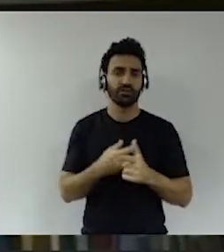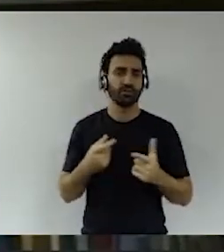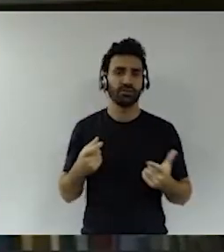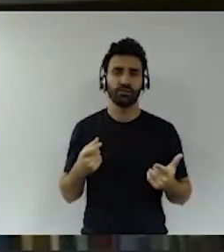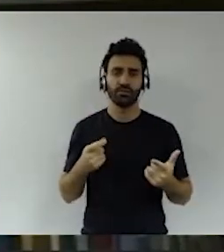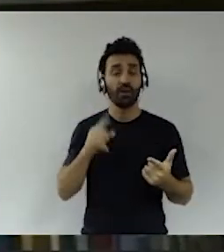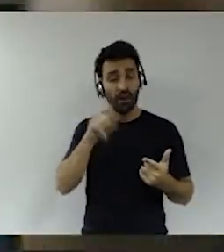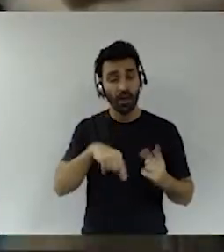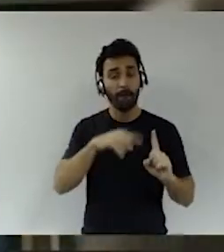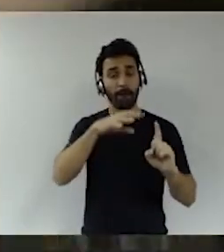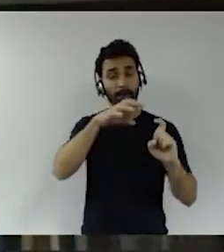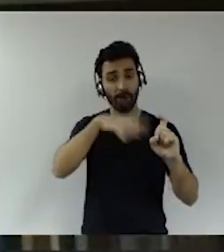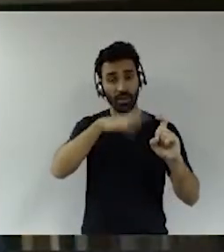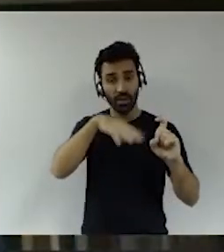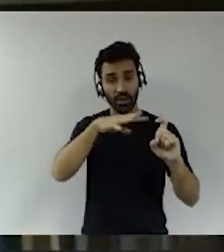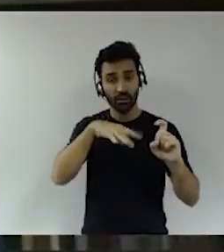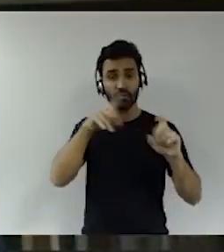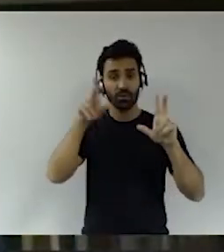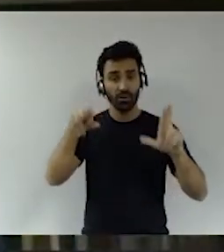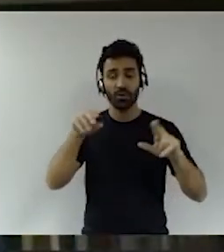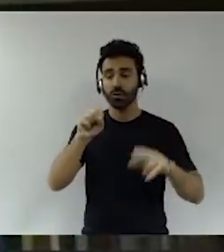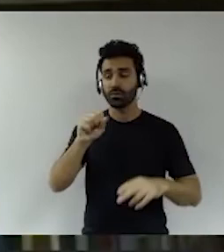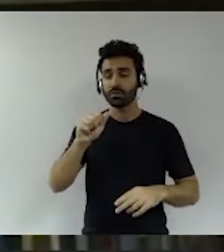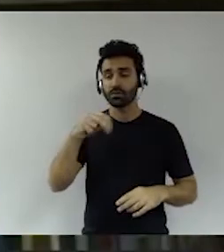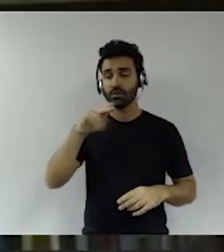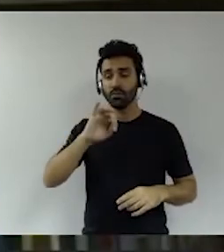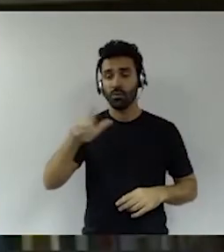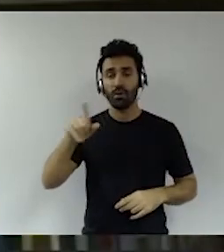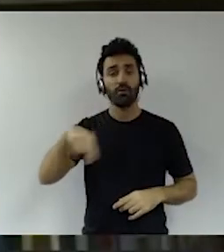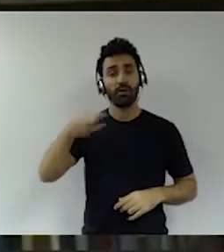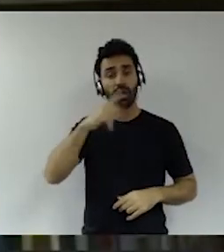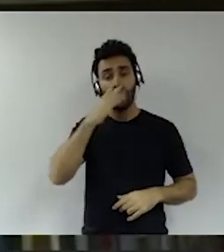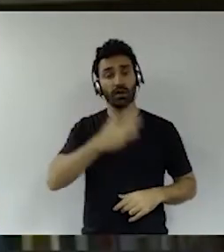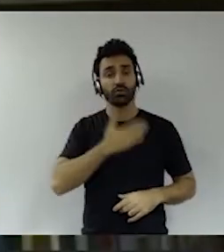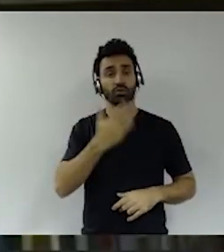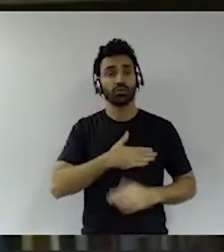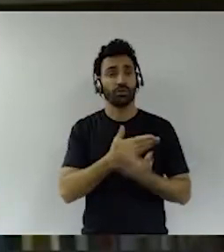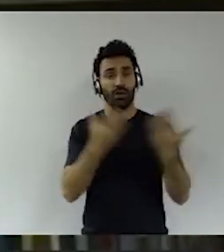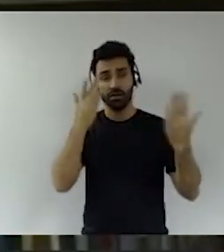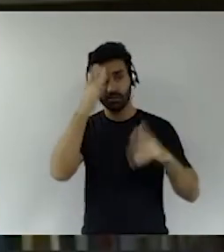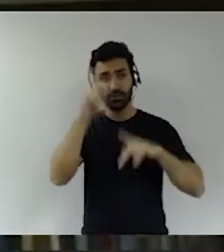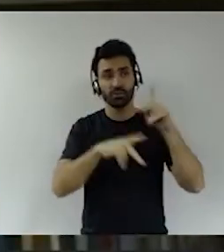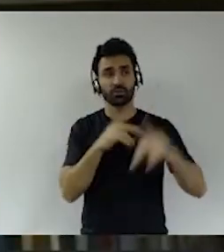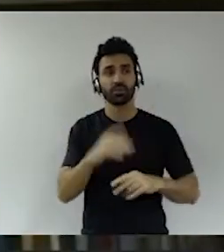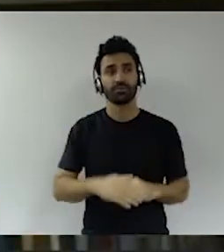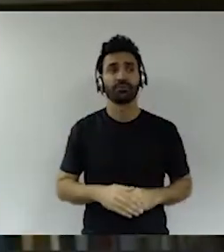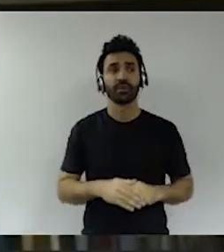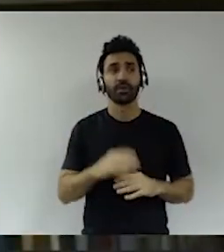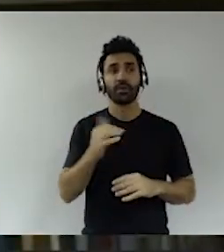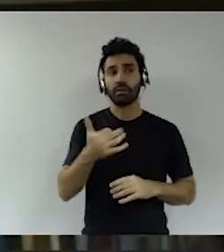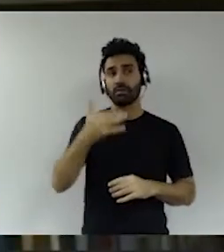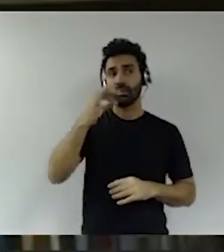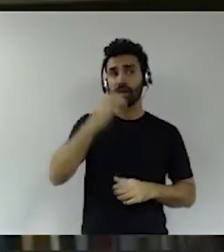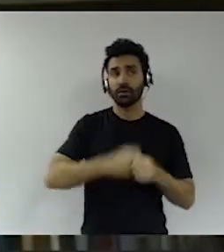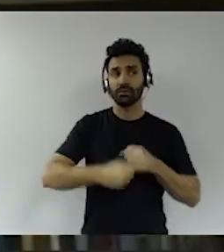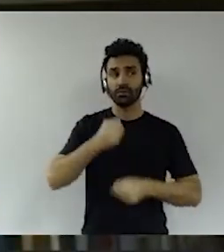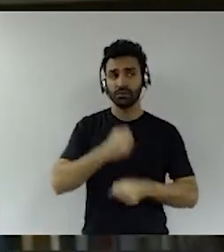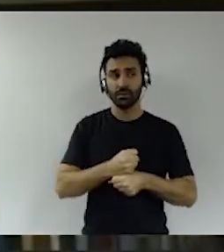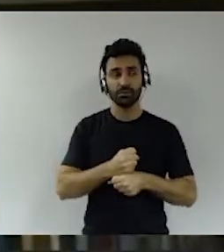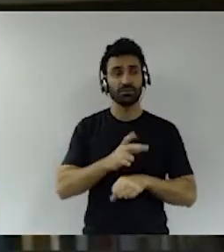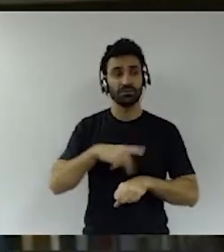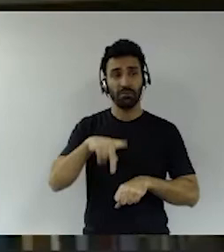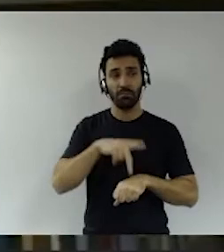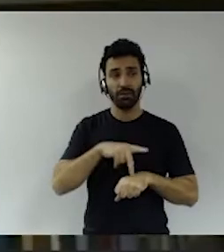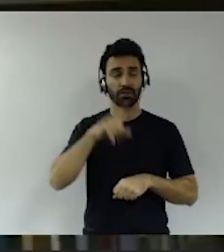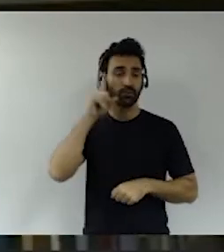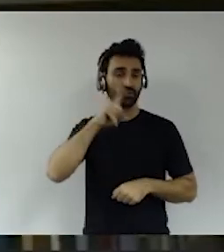mito que é feito, como disse Paulo Samuelson, para assustar as pessoas. Há 10 anos, mais de 10 anos, que os Estados Unidos vêm correndo